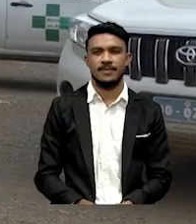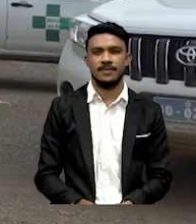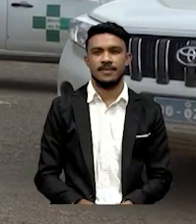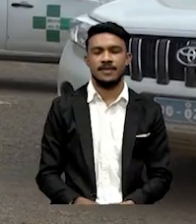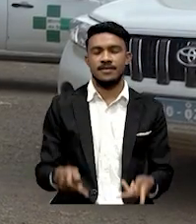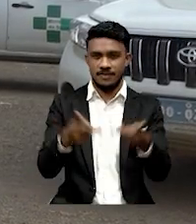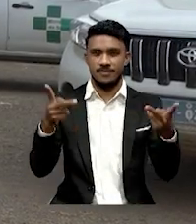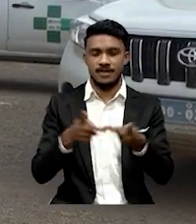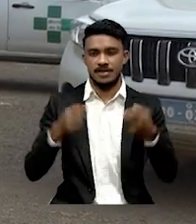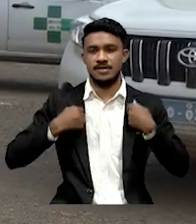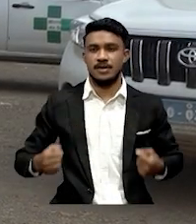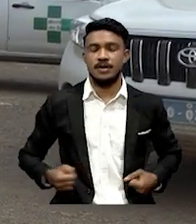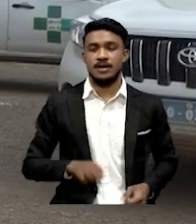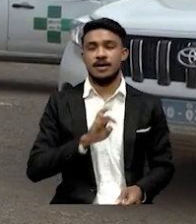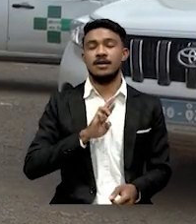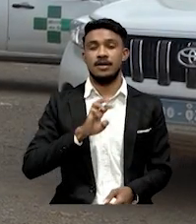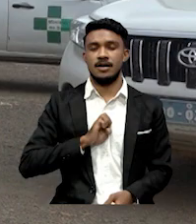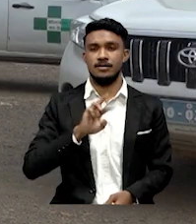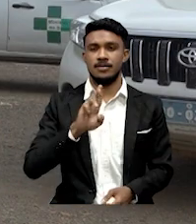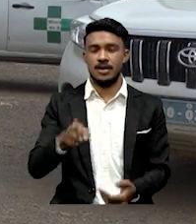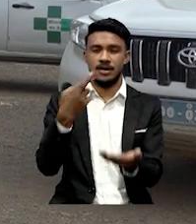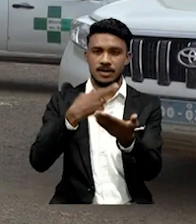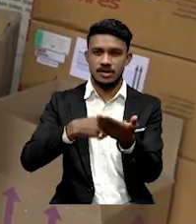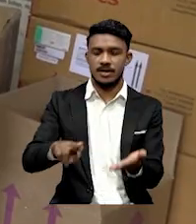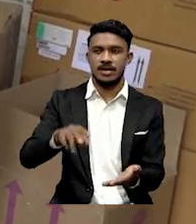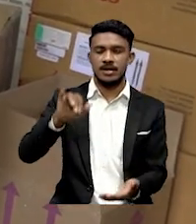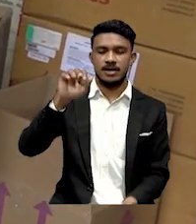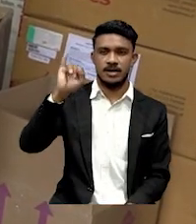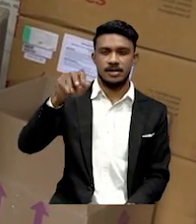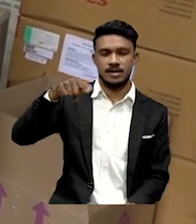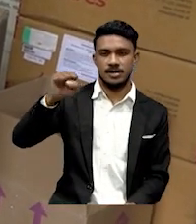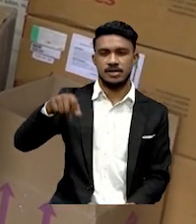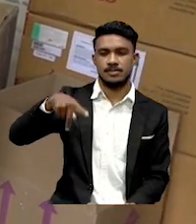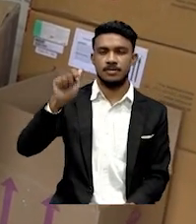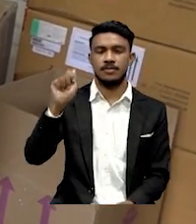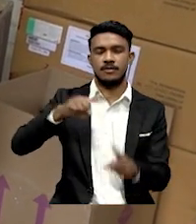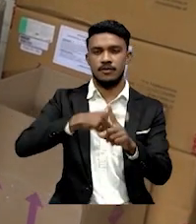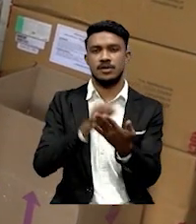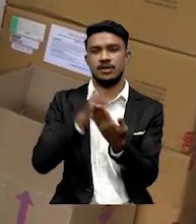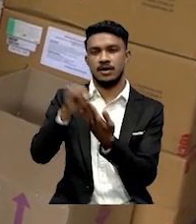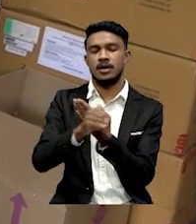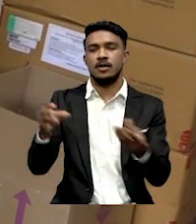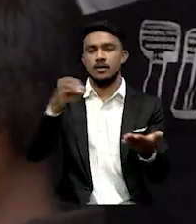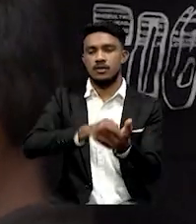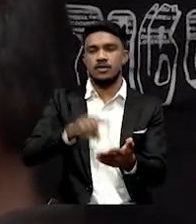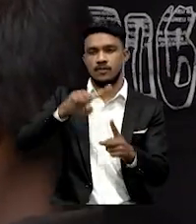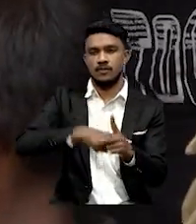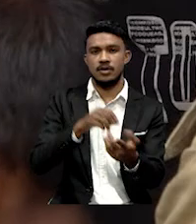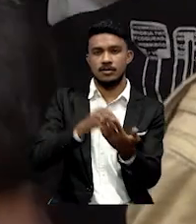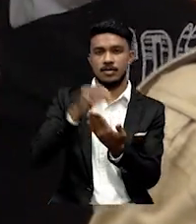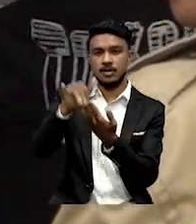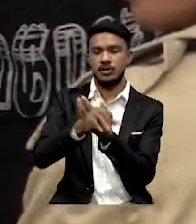Centro Saúde Armera resiste dados epidemiologia, bamoras ispa, husi fulan janeiro, to fulan março. Hamutu krihun